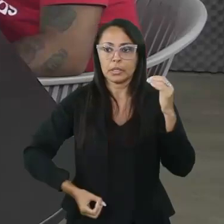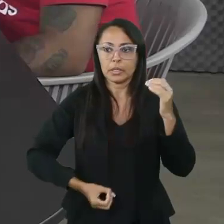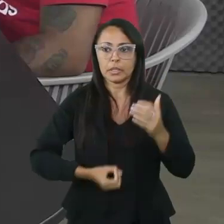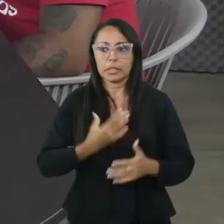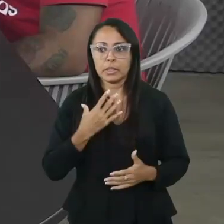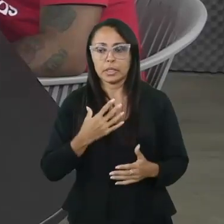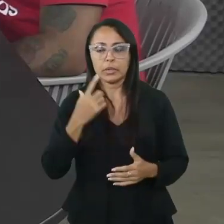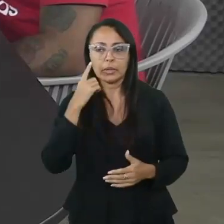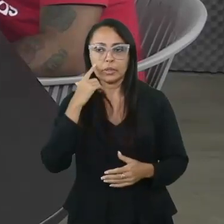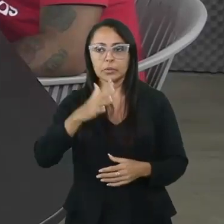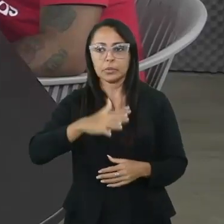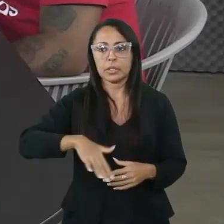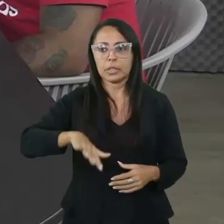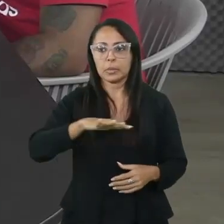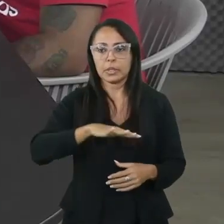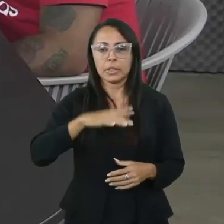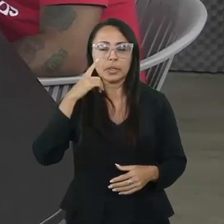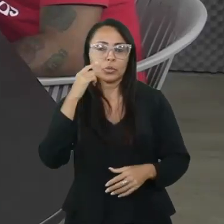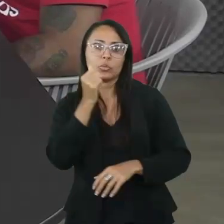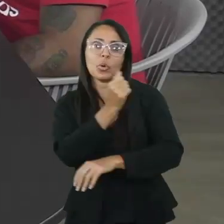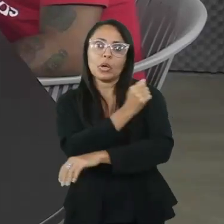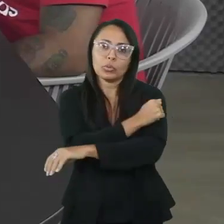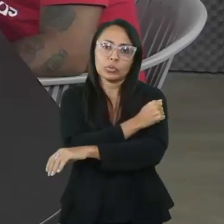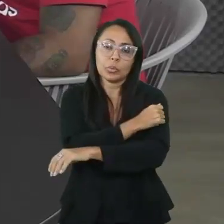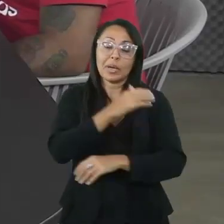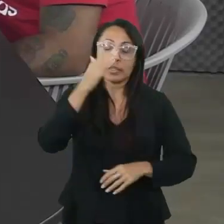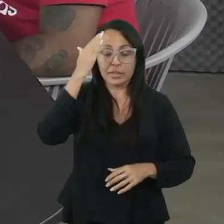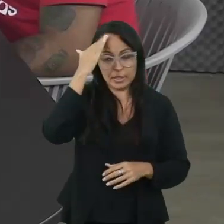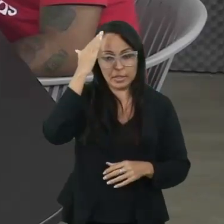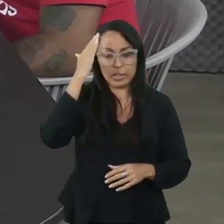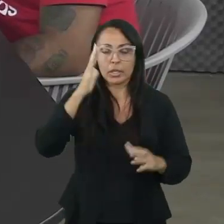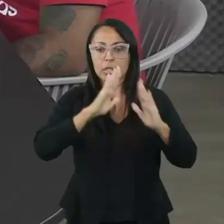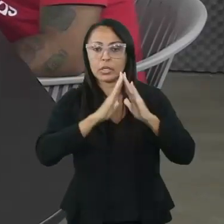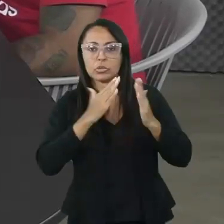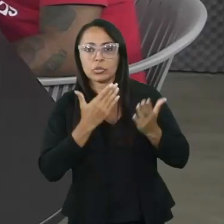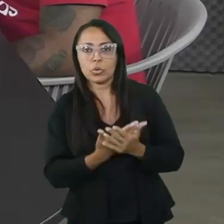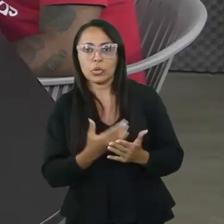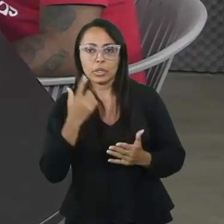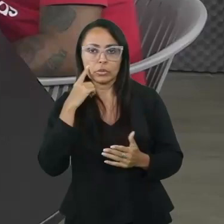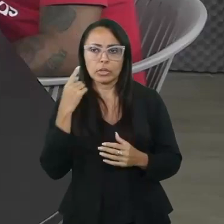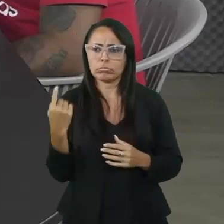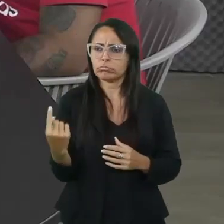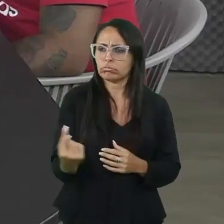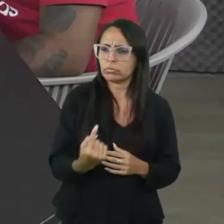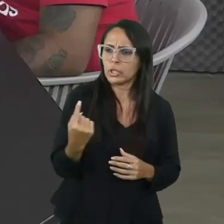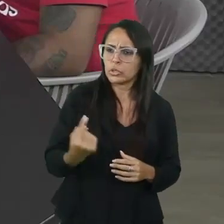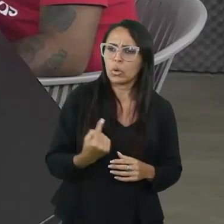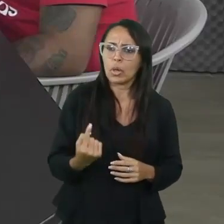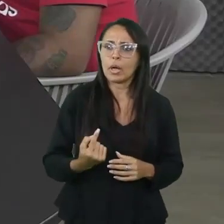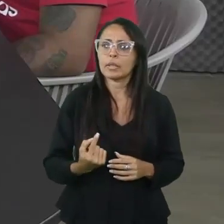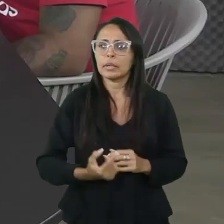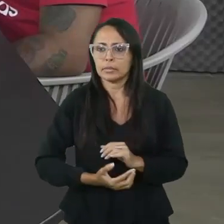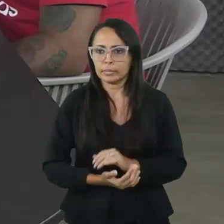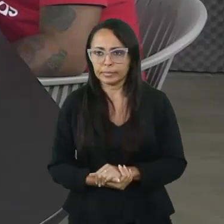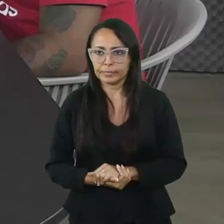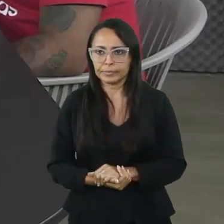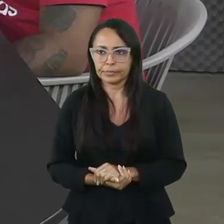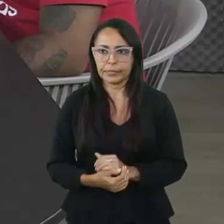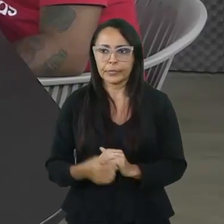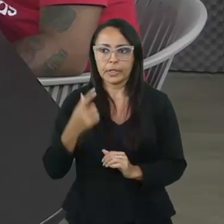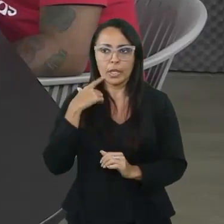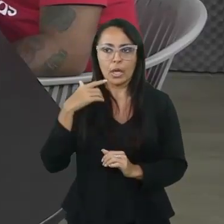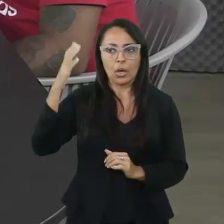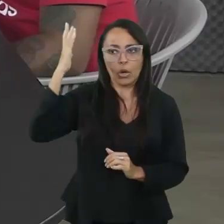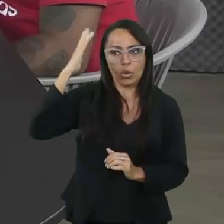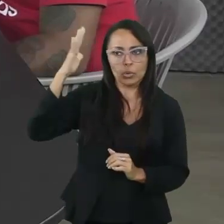uma esfera de pertencimento do aluno. Para ele entender que a escola ela não está isolada do seu entorno. O sonho do Daniel é criar